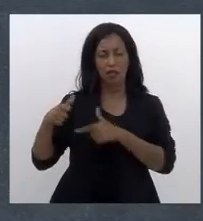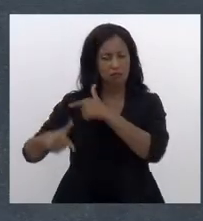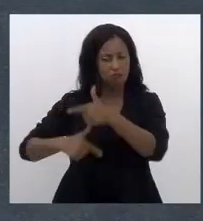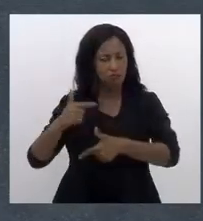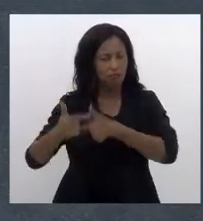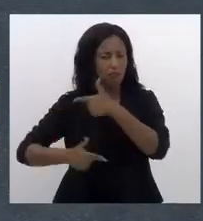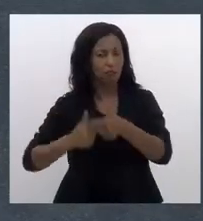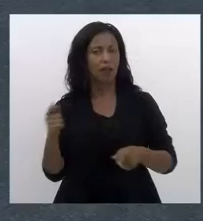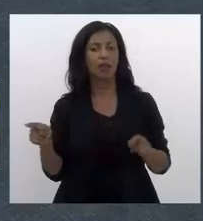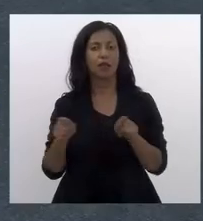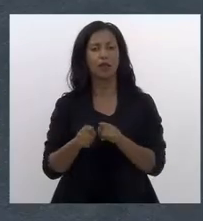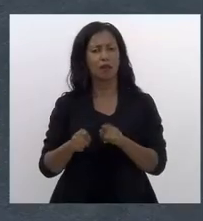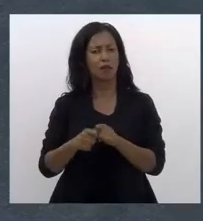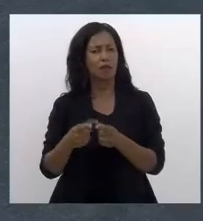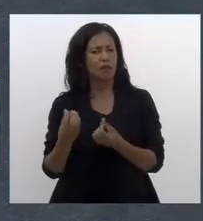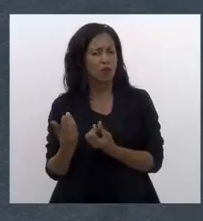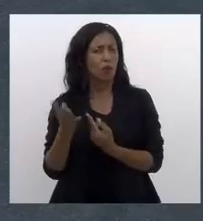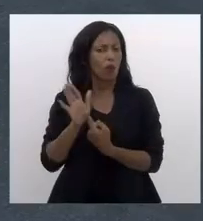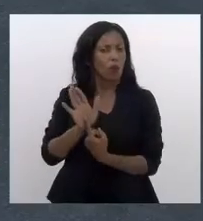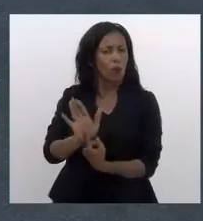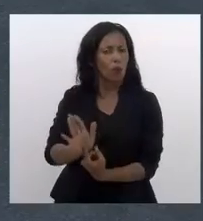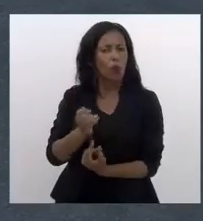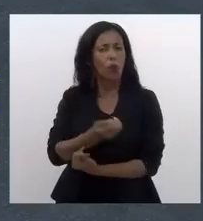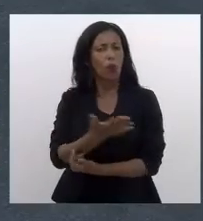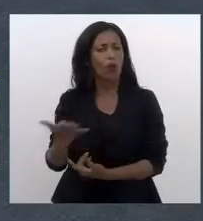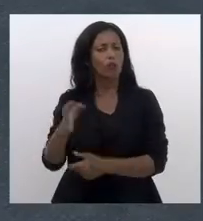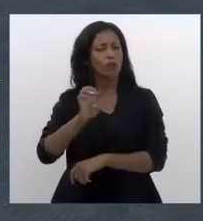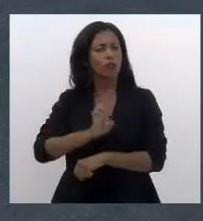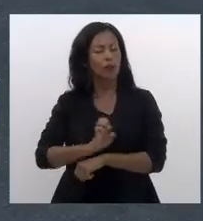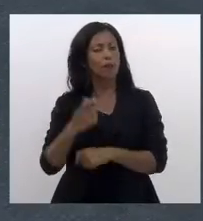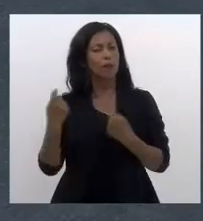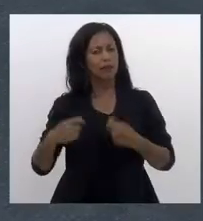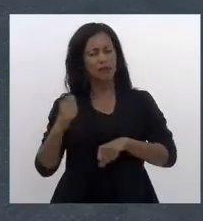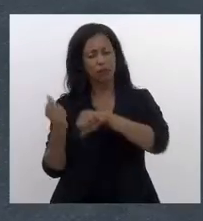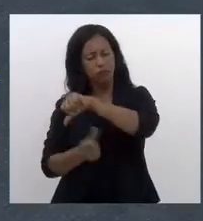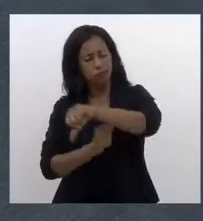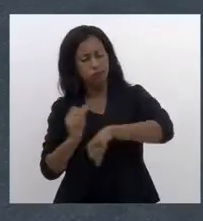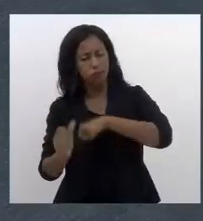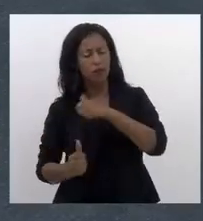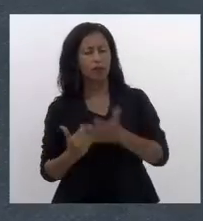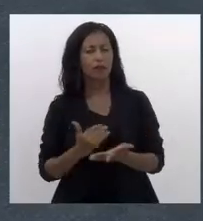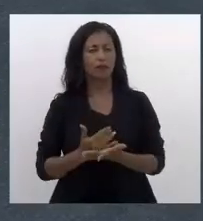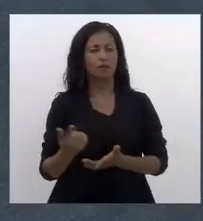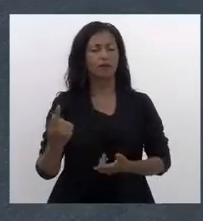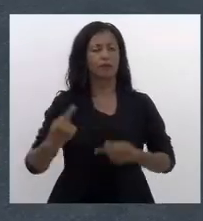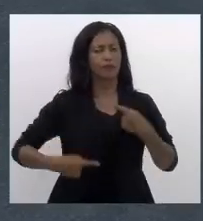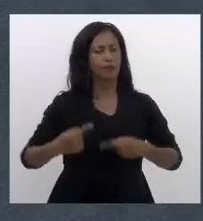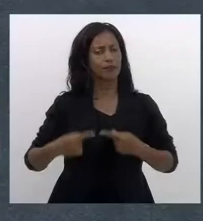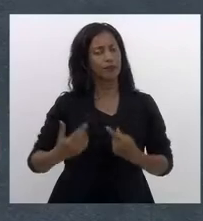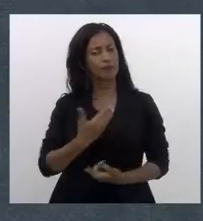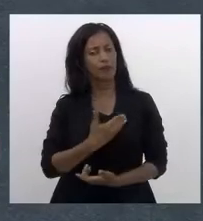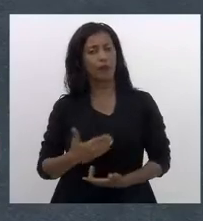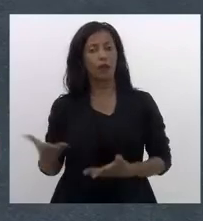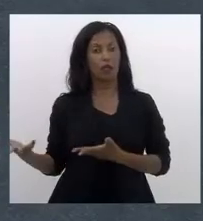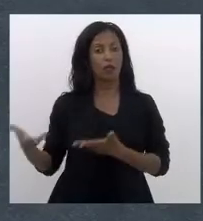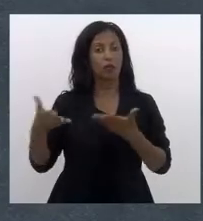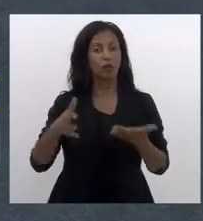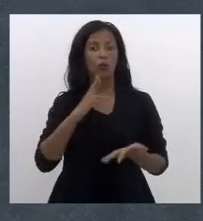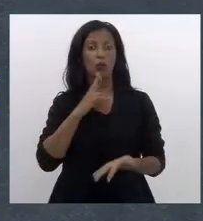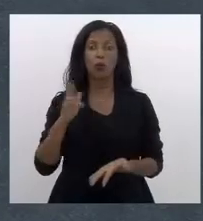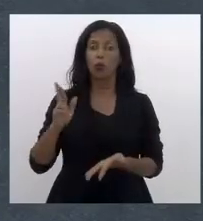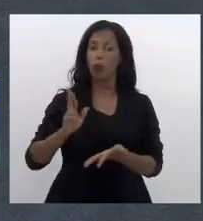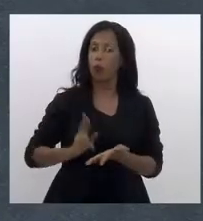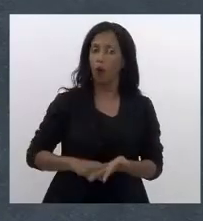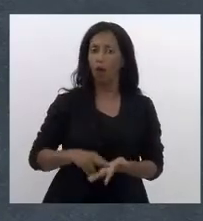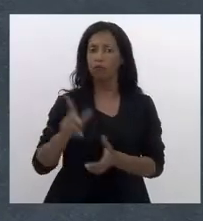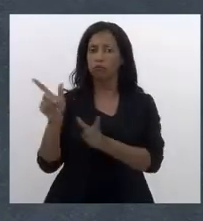também seja de demonstrar o quanto o Estado precisa mudar a partir das políticas públicas, não só do reconhecimento